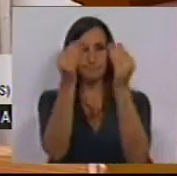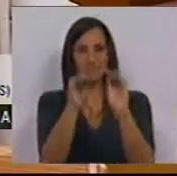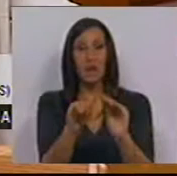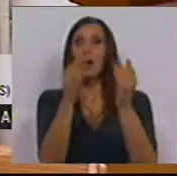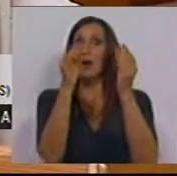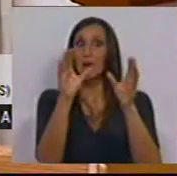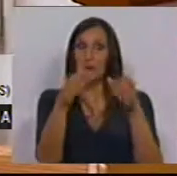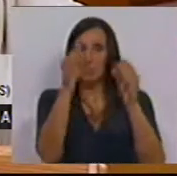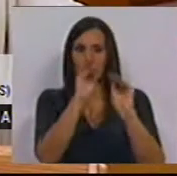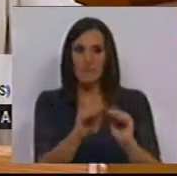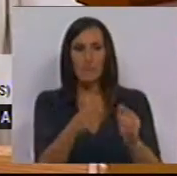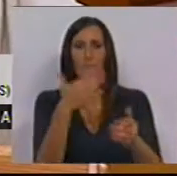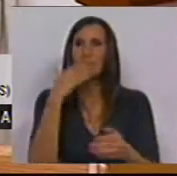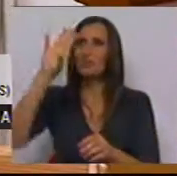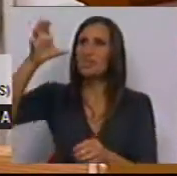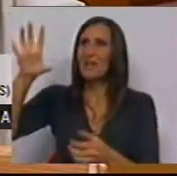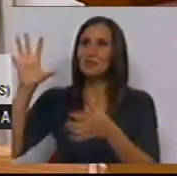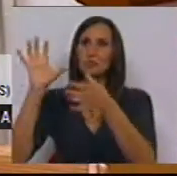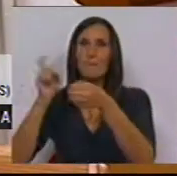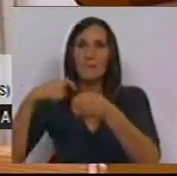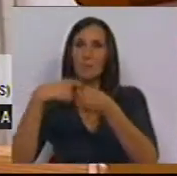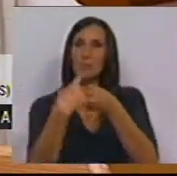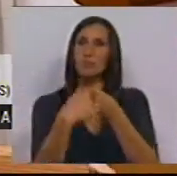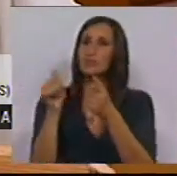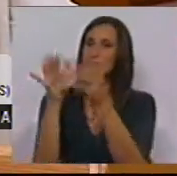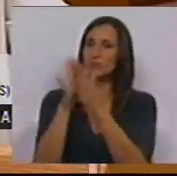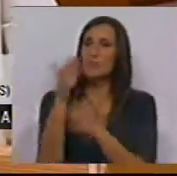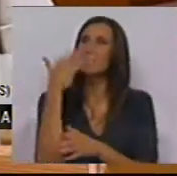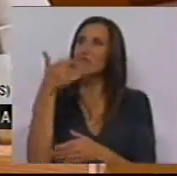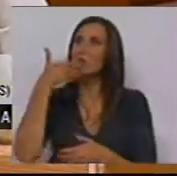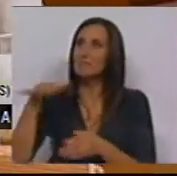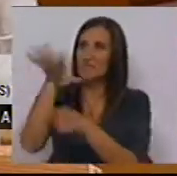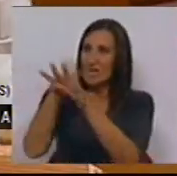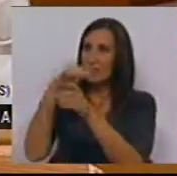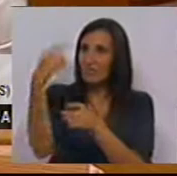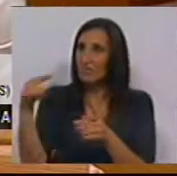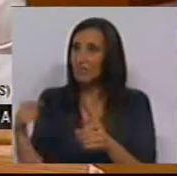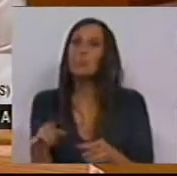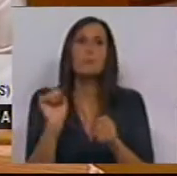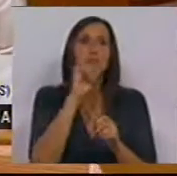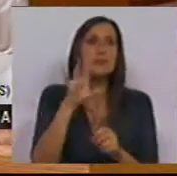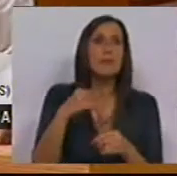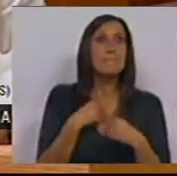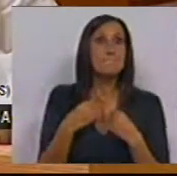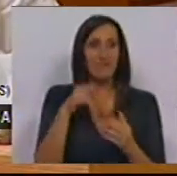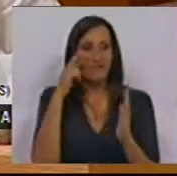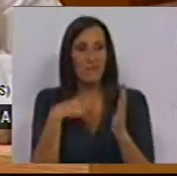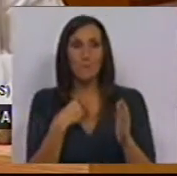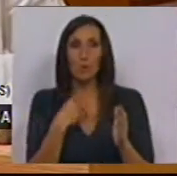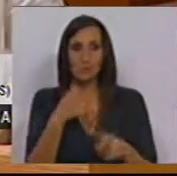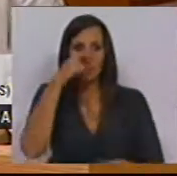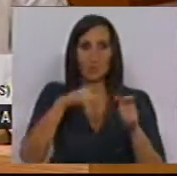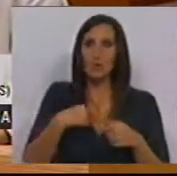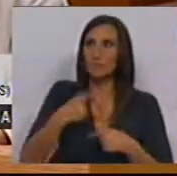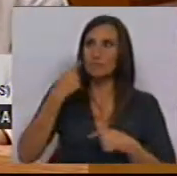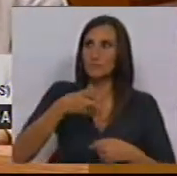a que a Comissão tivesse convidado os Estados-membros, agindo no âmbito das suas competências, a terem em conta as preocupações expressas pelos